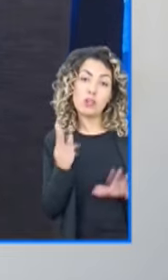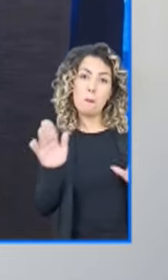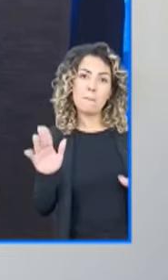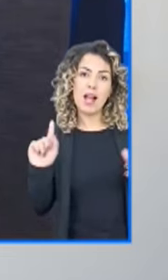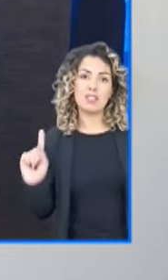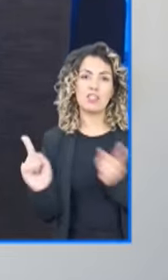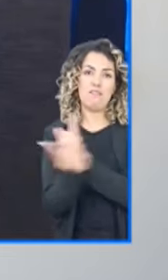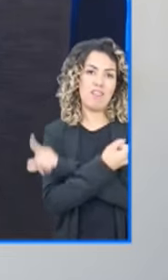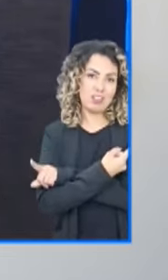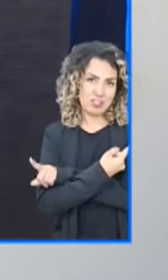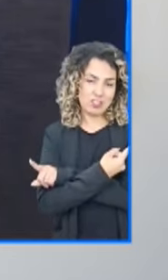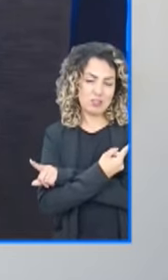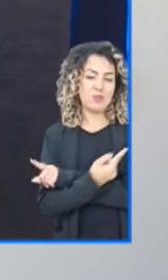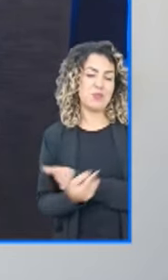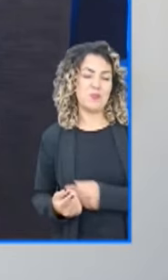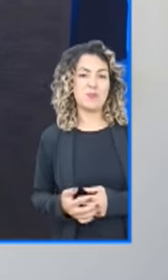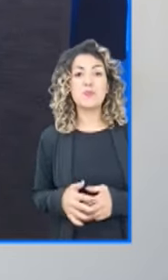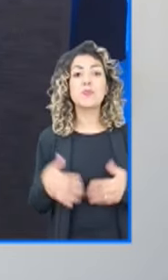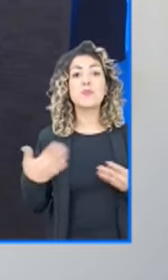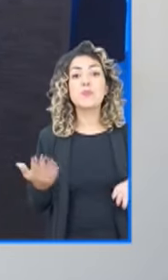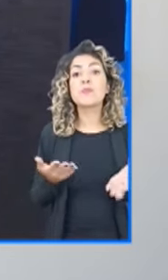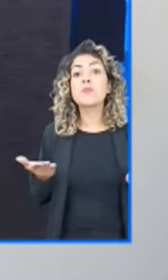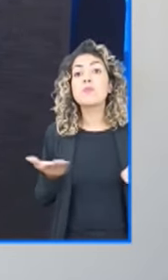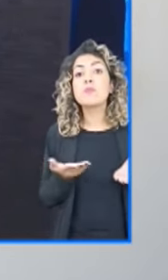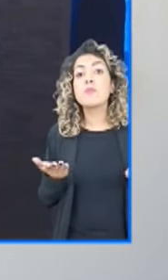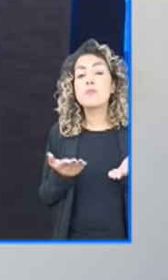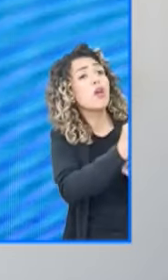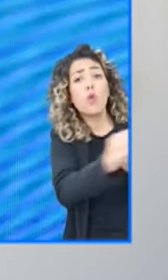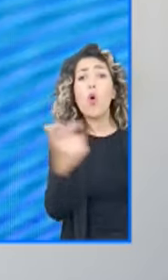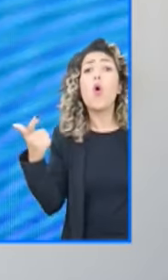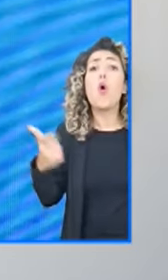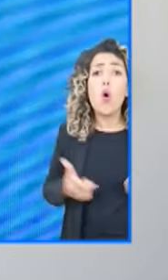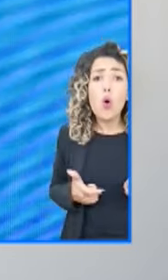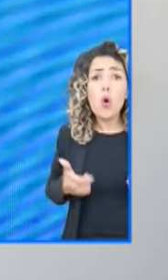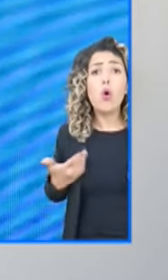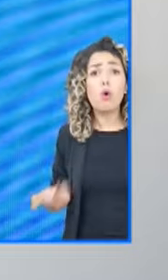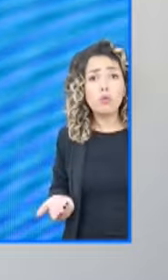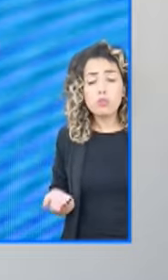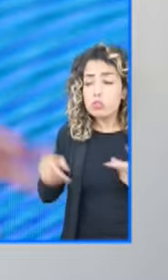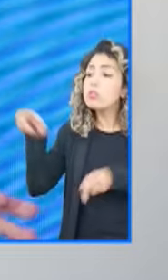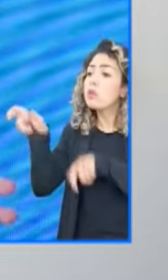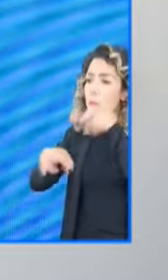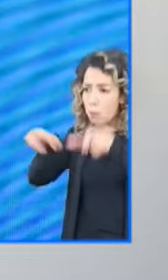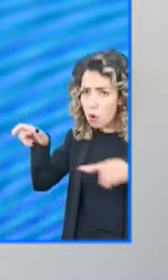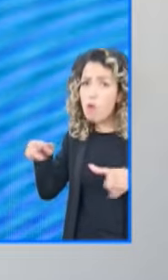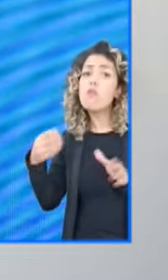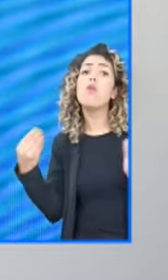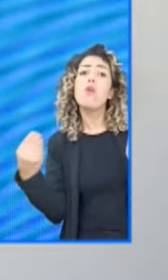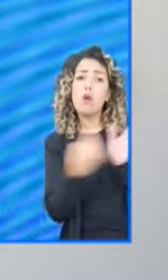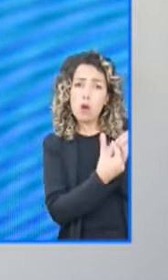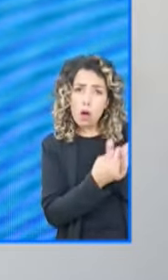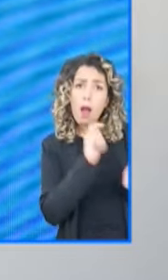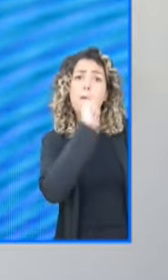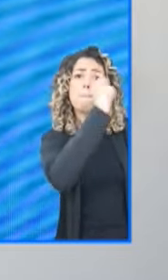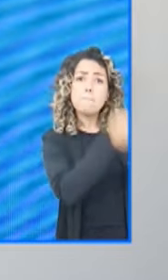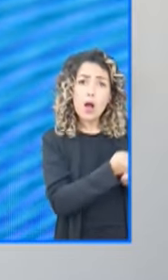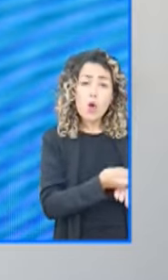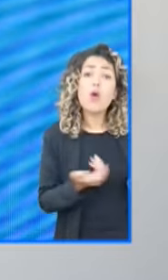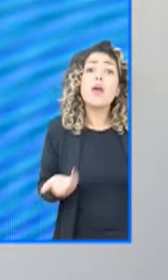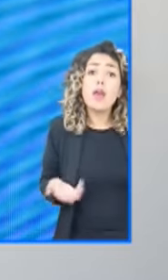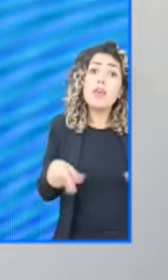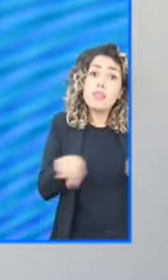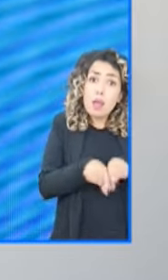essa semana, se enquadra nisso. A gente pode lembrar, por exemplo, que Pablo Marçal, no debate que nós acompanhamos aqui no